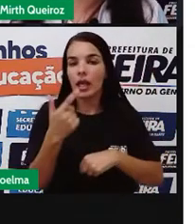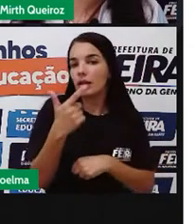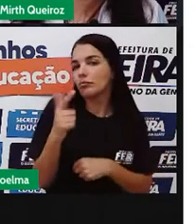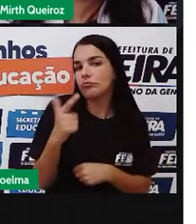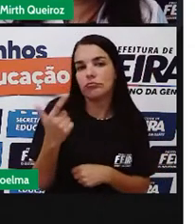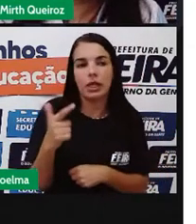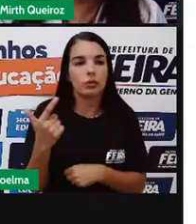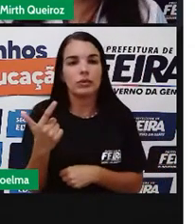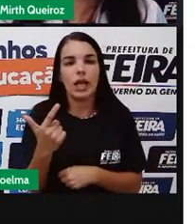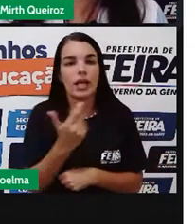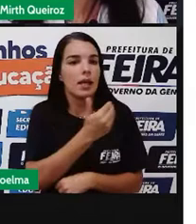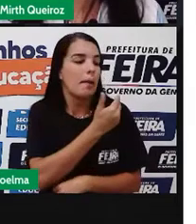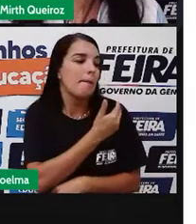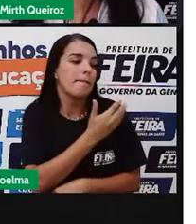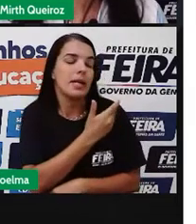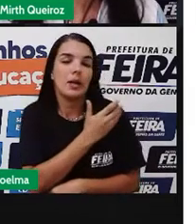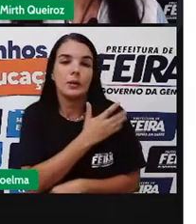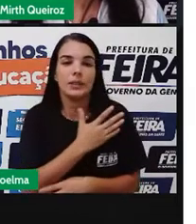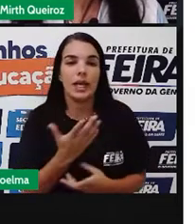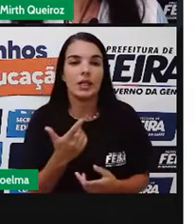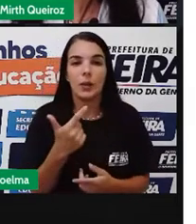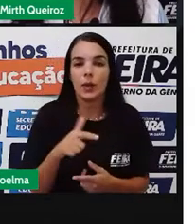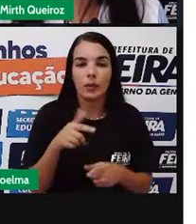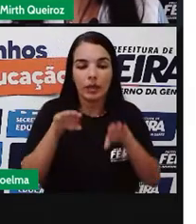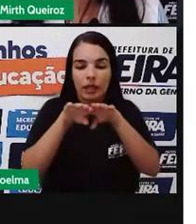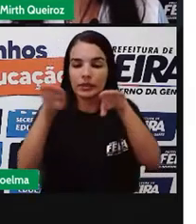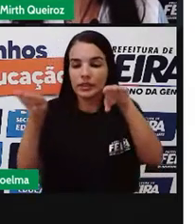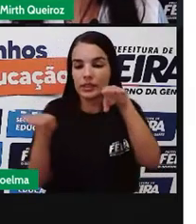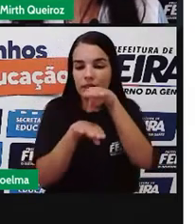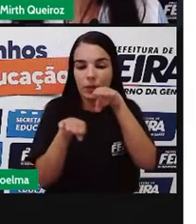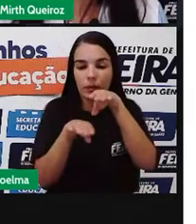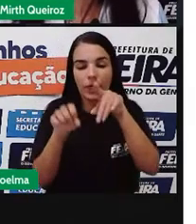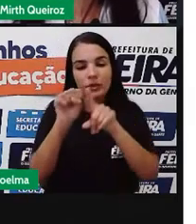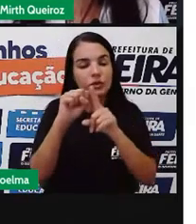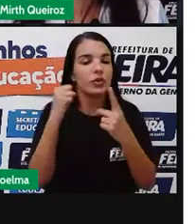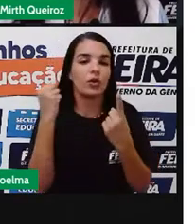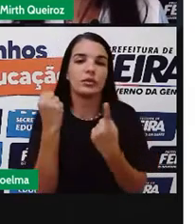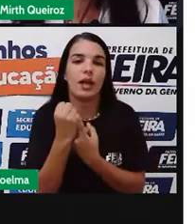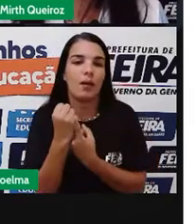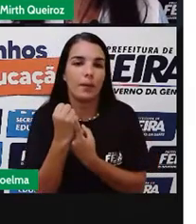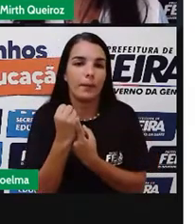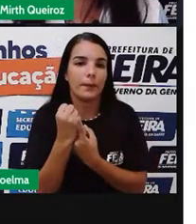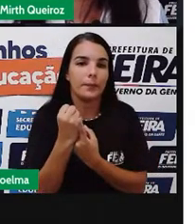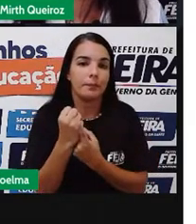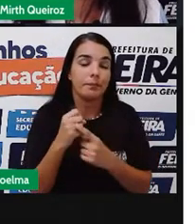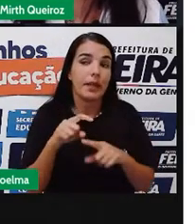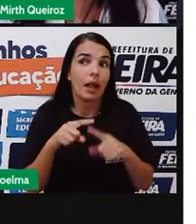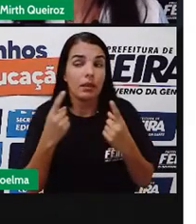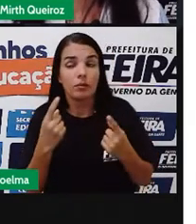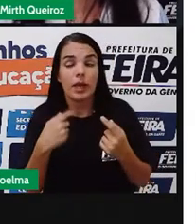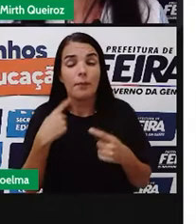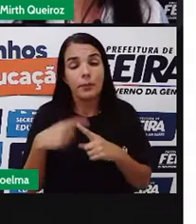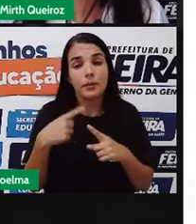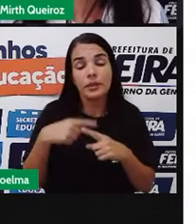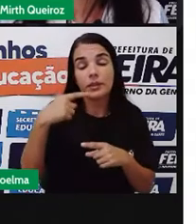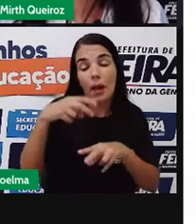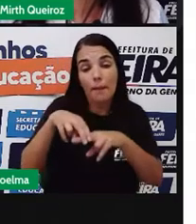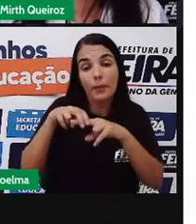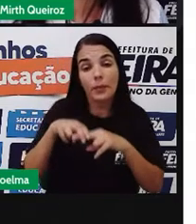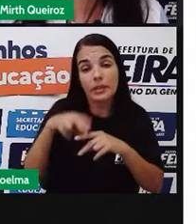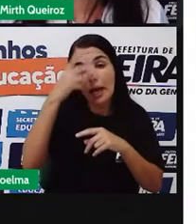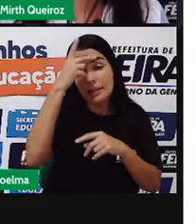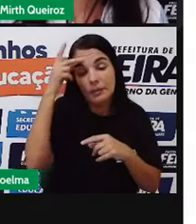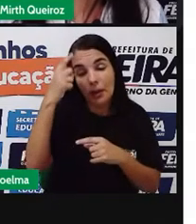tão plural, vamos dizer assim, né? Algumas pessoas acreditam que não haveria, então, a existência dessas